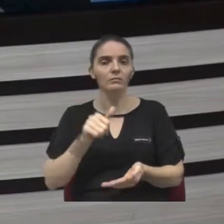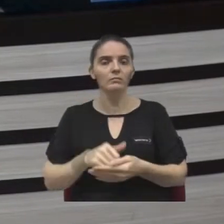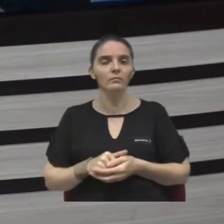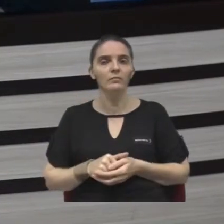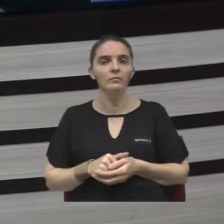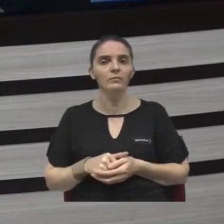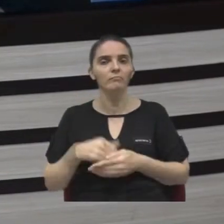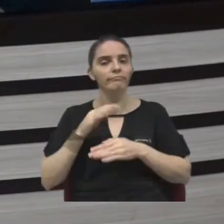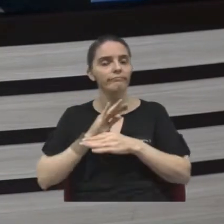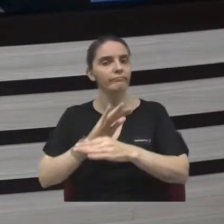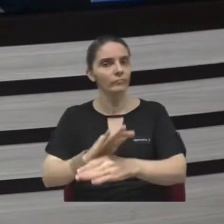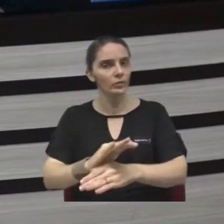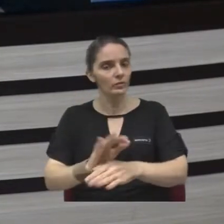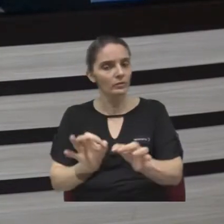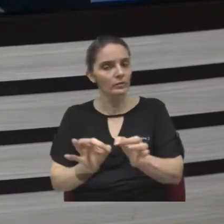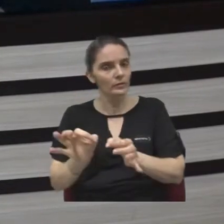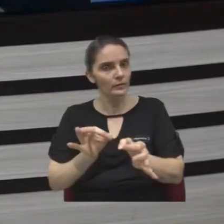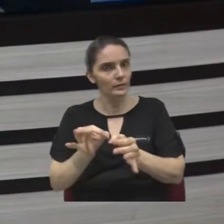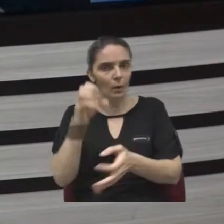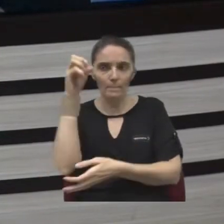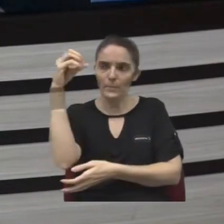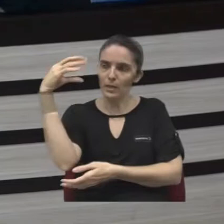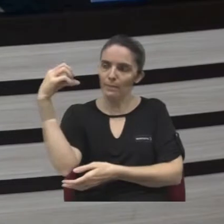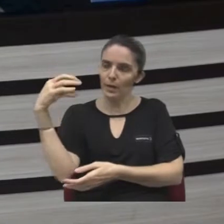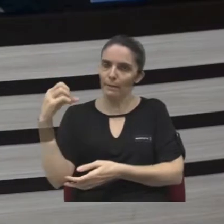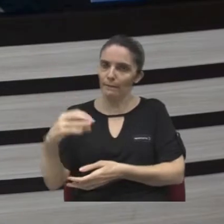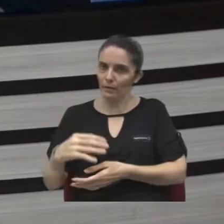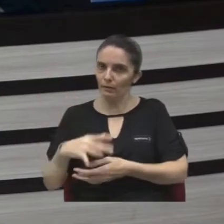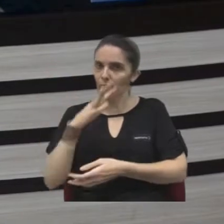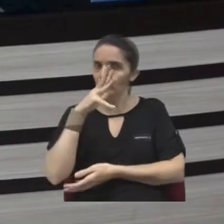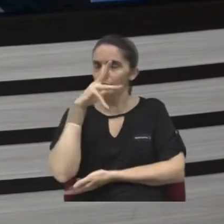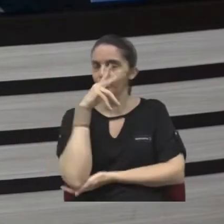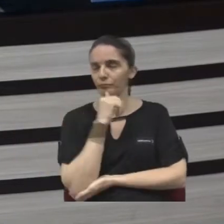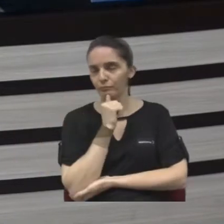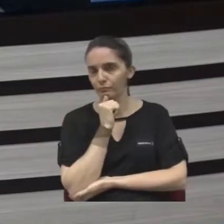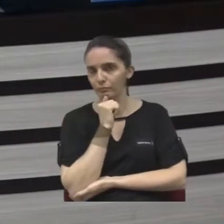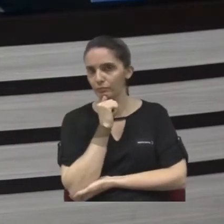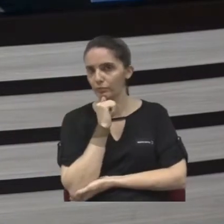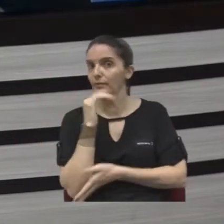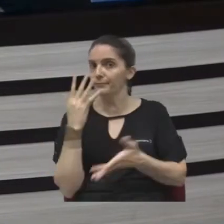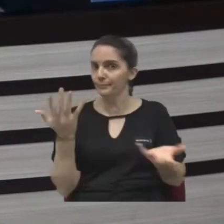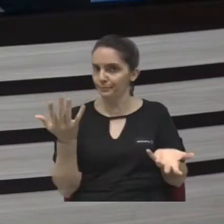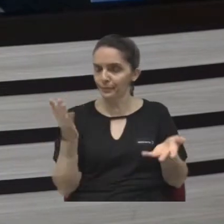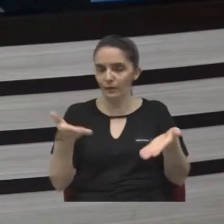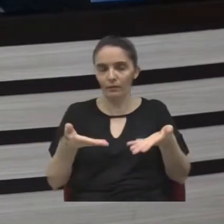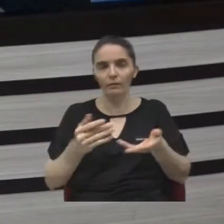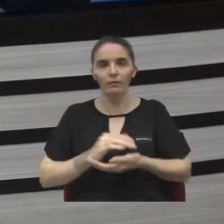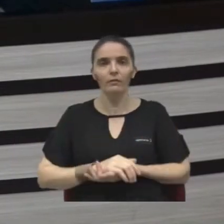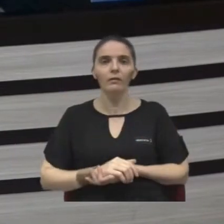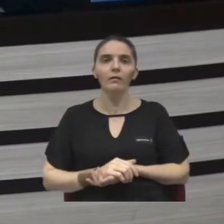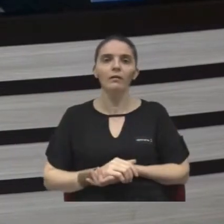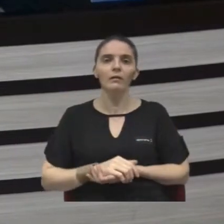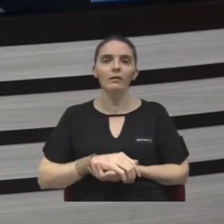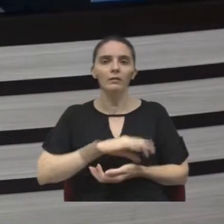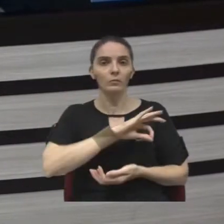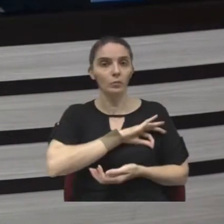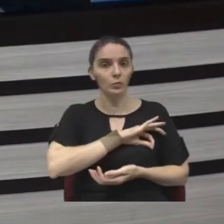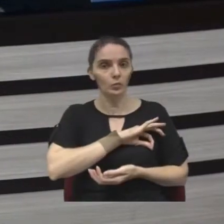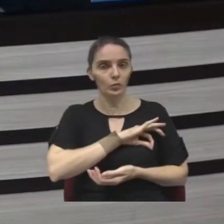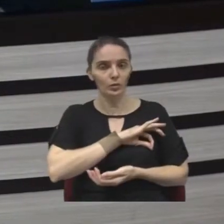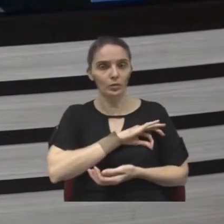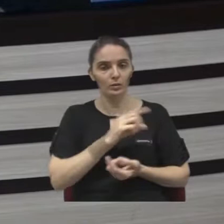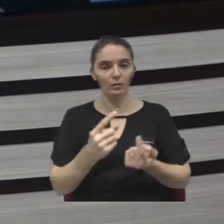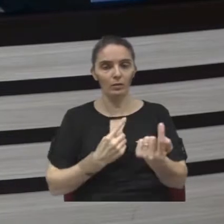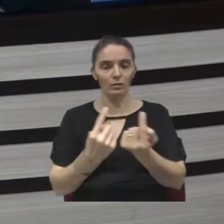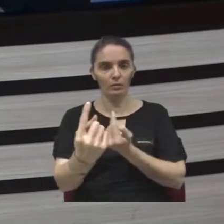fazer a semaforização ali, que demora foi. Infelizmente, agora, o rodoviário, 3, por sinal, estão